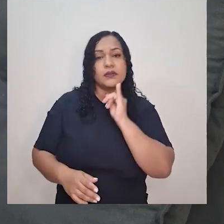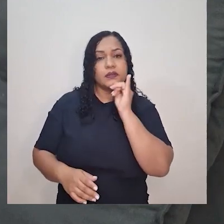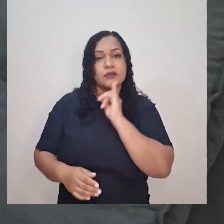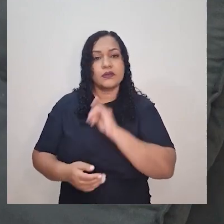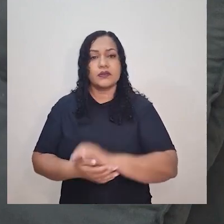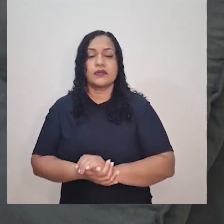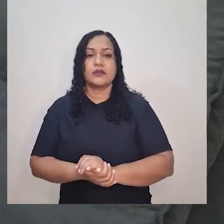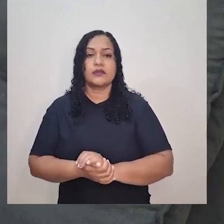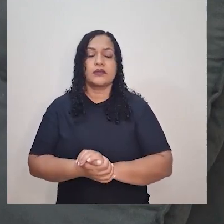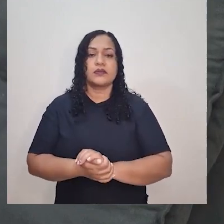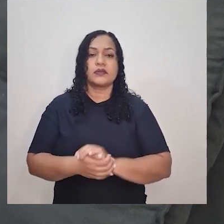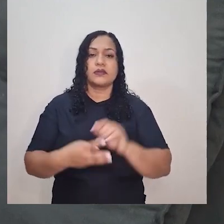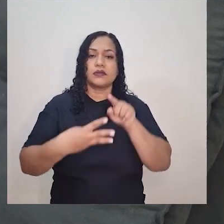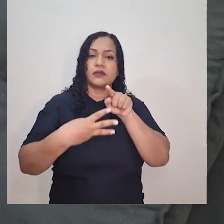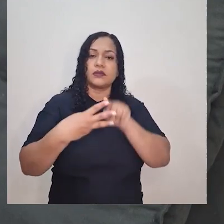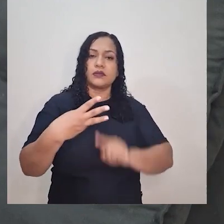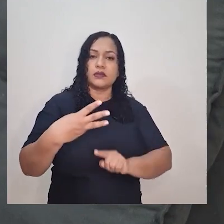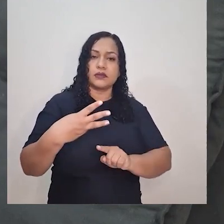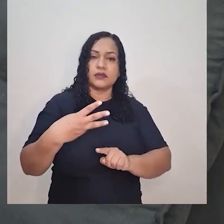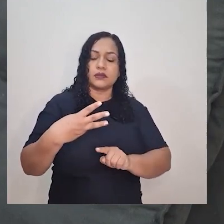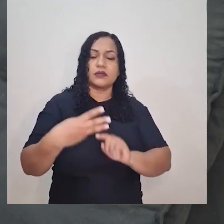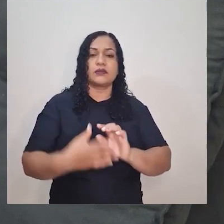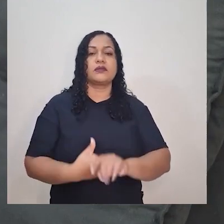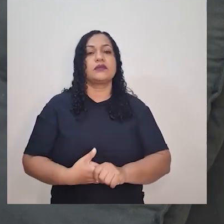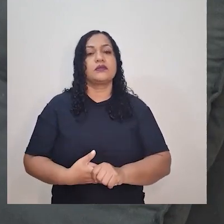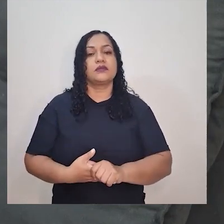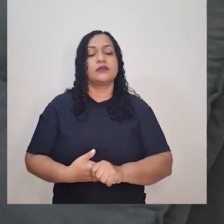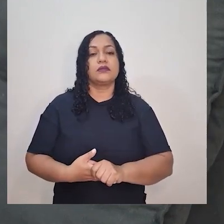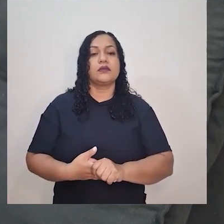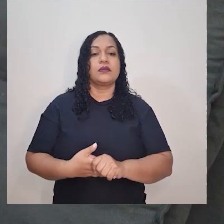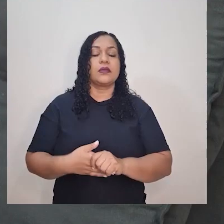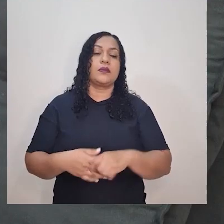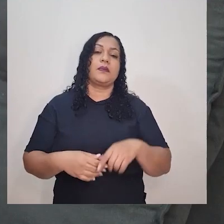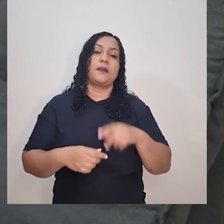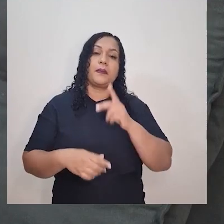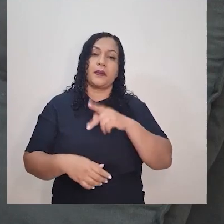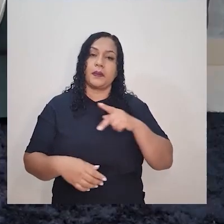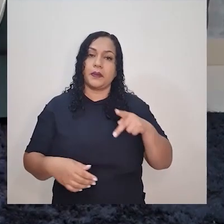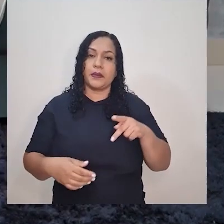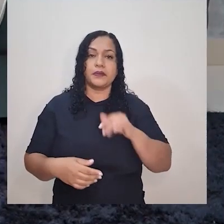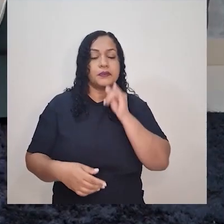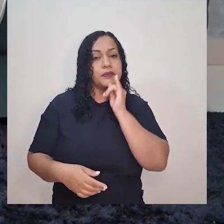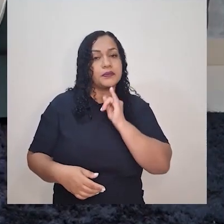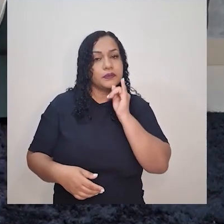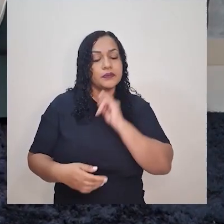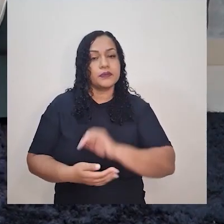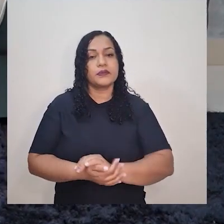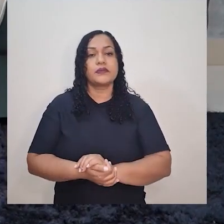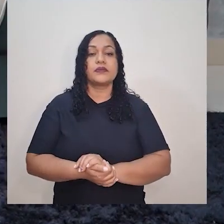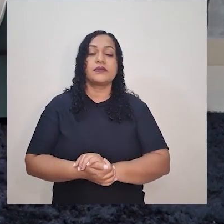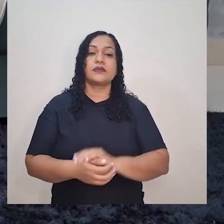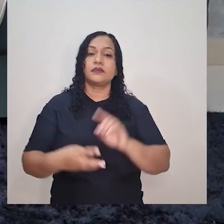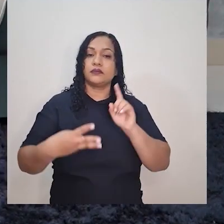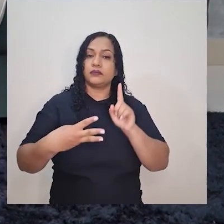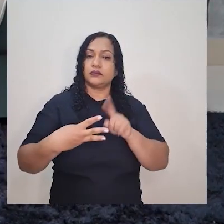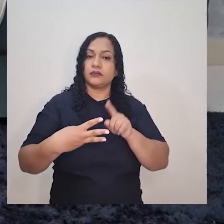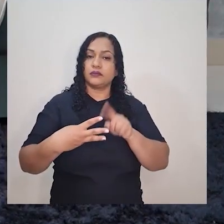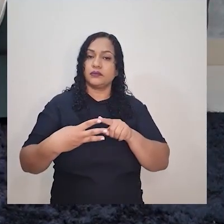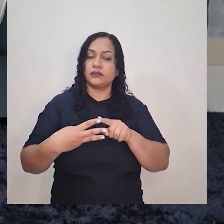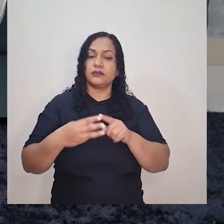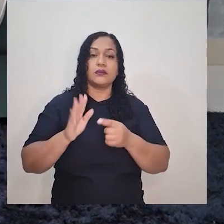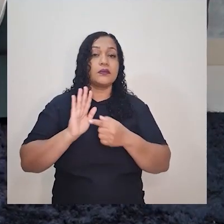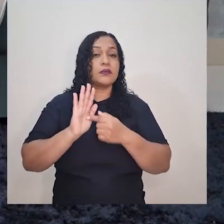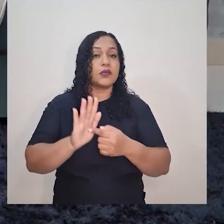trazer essa dinâmica dos 3 marcos, né, do nosso projeto político-pedagógico. Por exemplo, sabemos que o marco situacional é o retrato